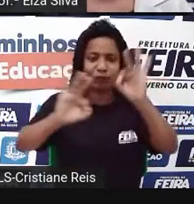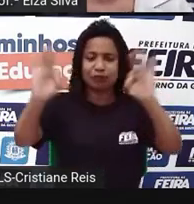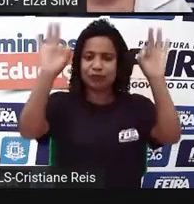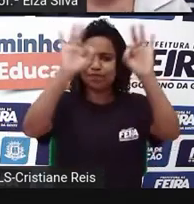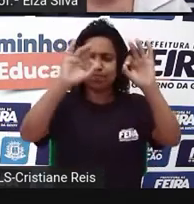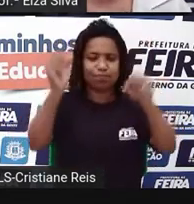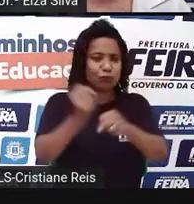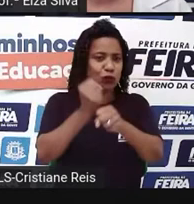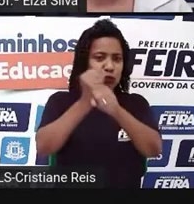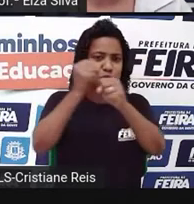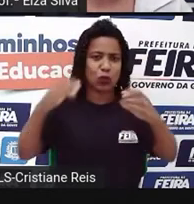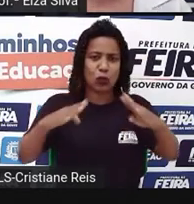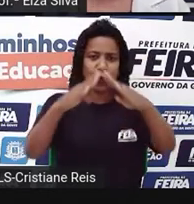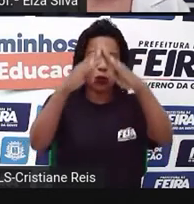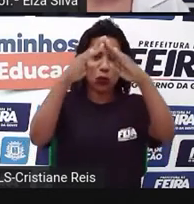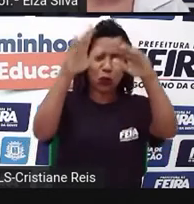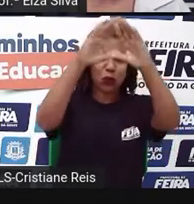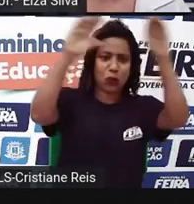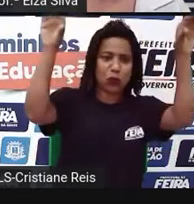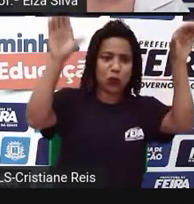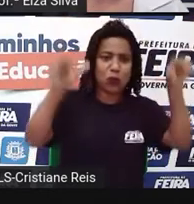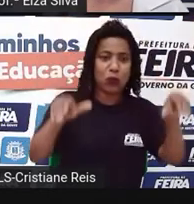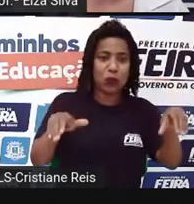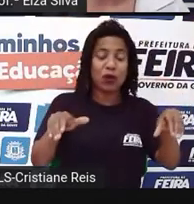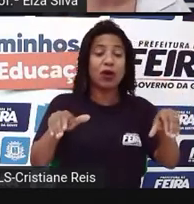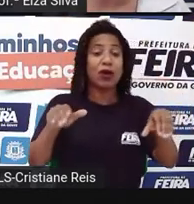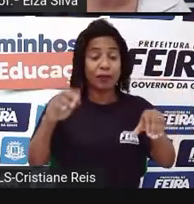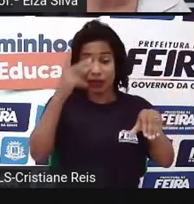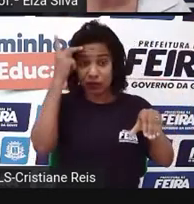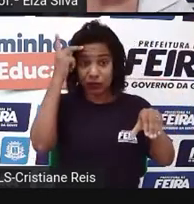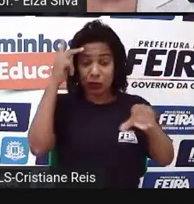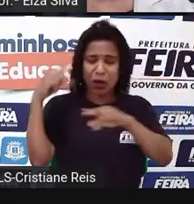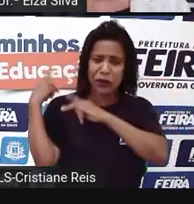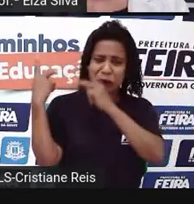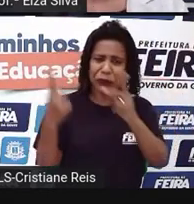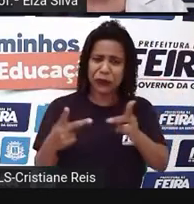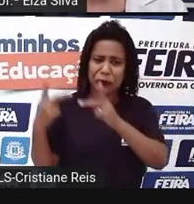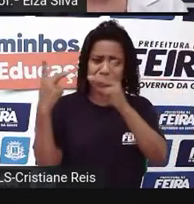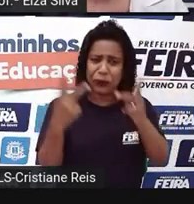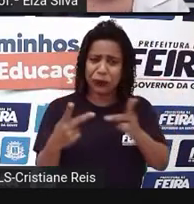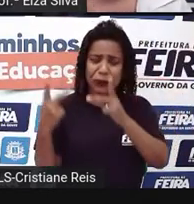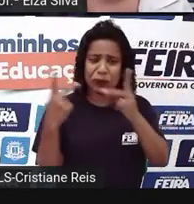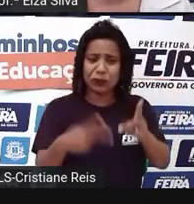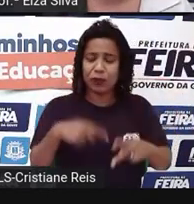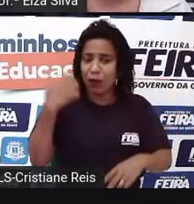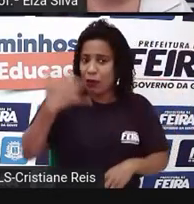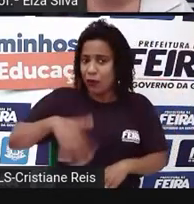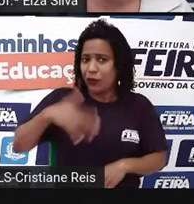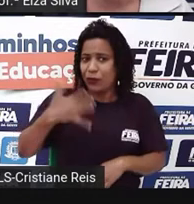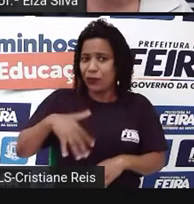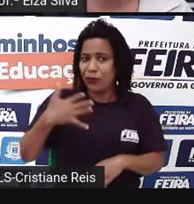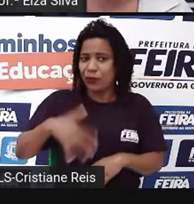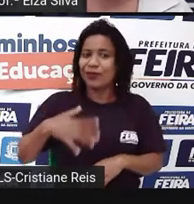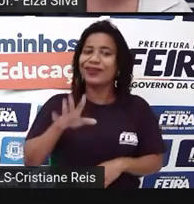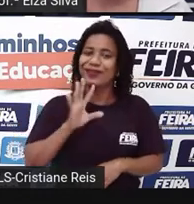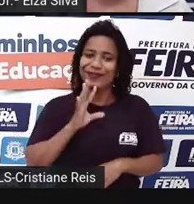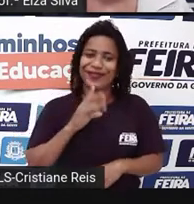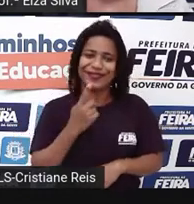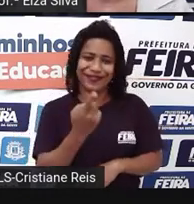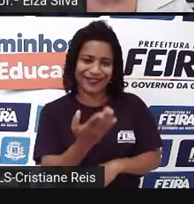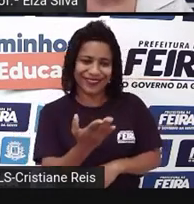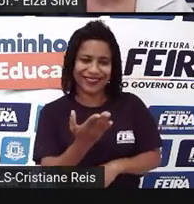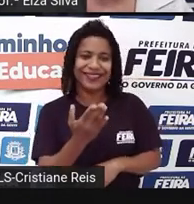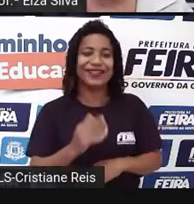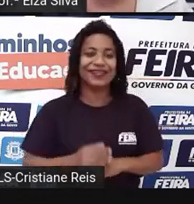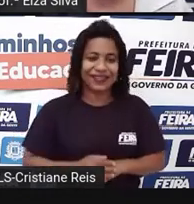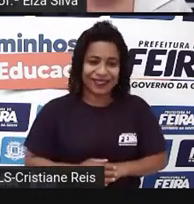atrai milhares, milhões de visitantes todos os anos. E a primeira delas é essa daí que eu sei que vocês conhecem,